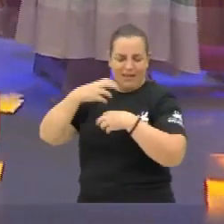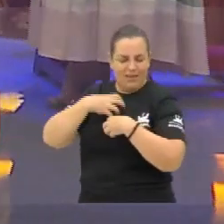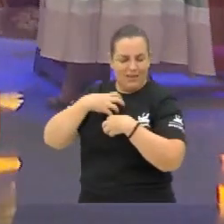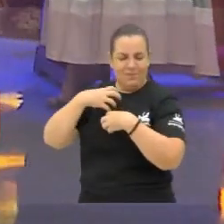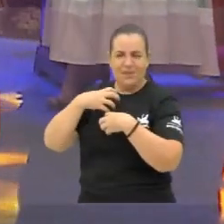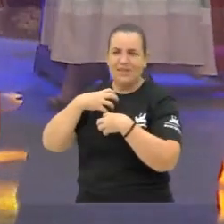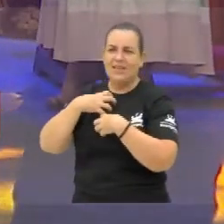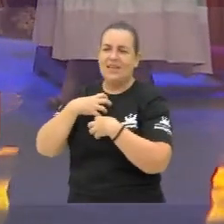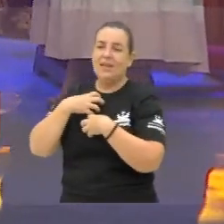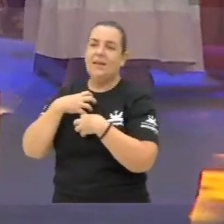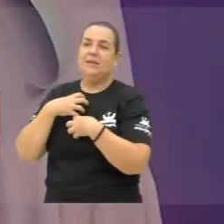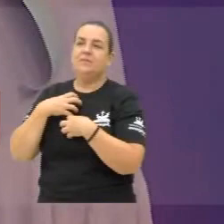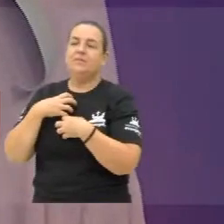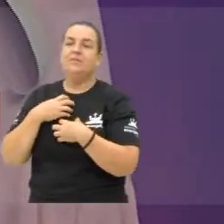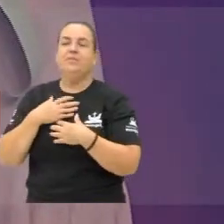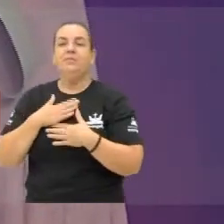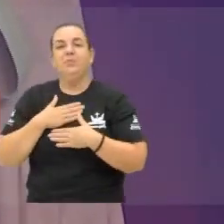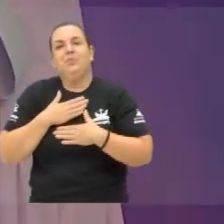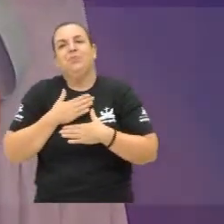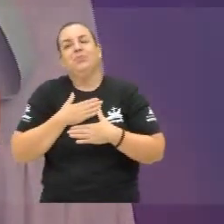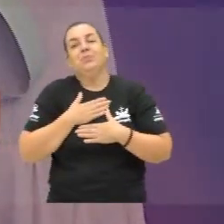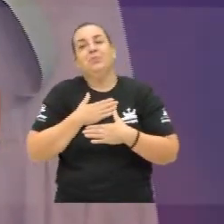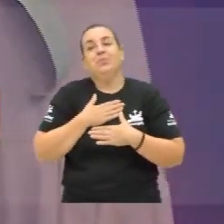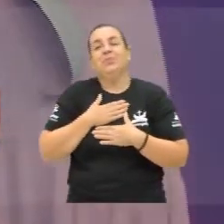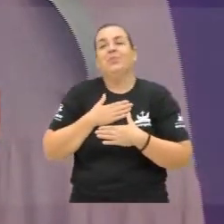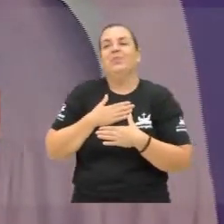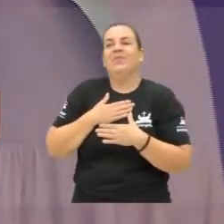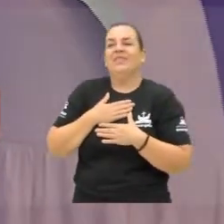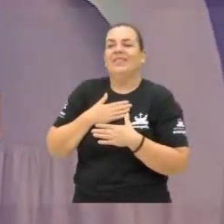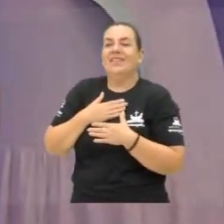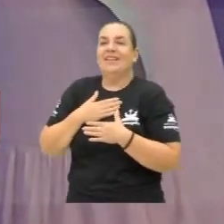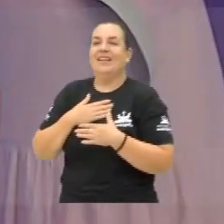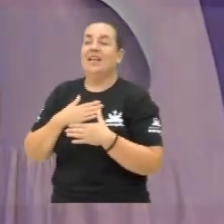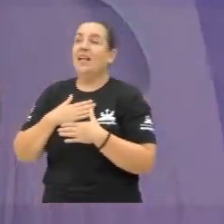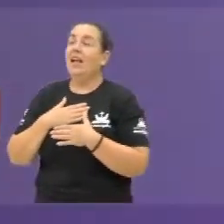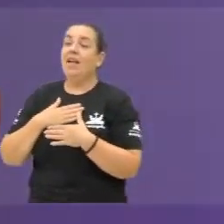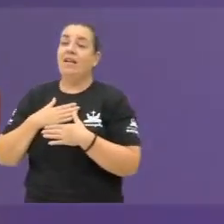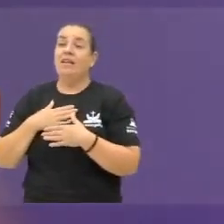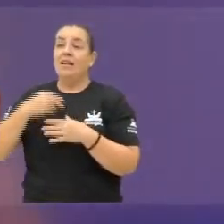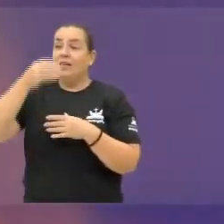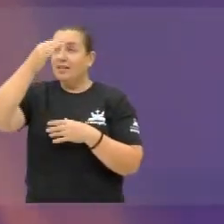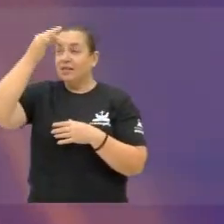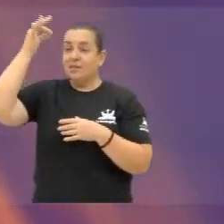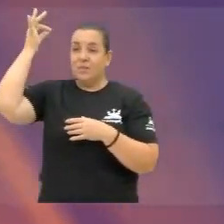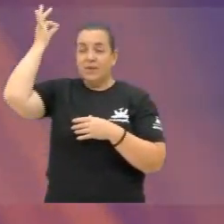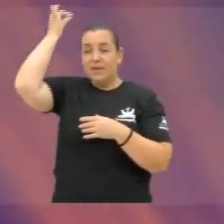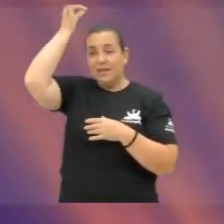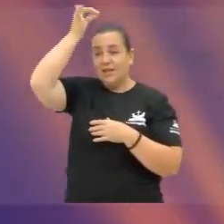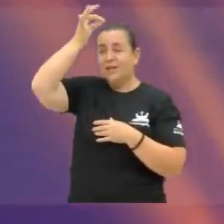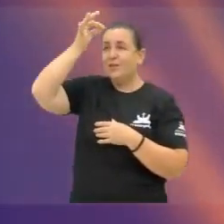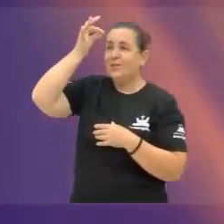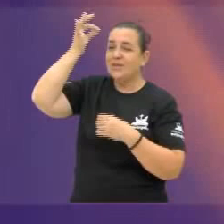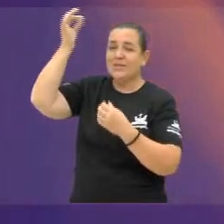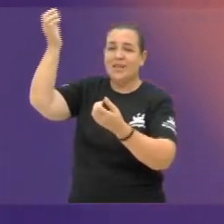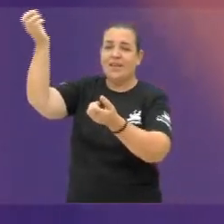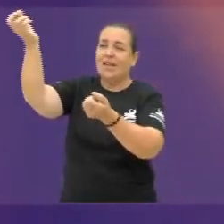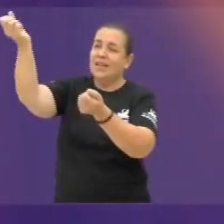falar em mim. Vem, Senhor Jesus.